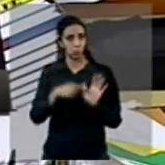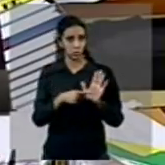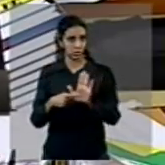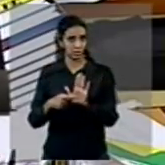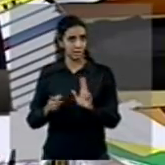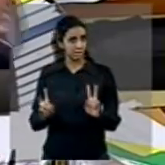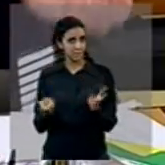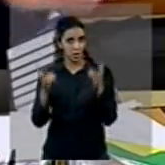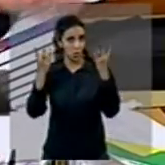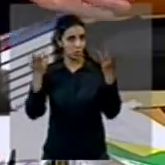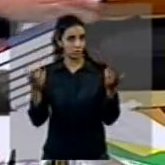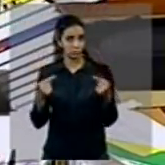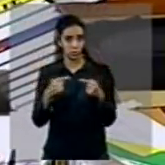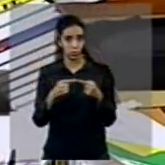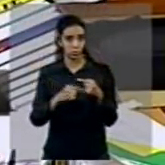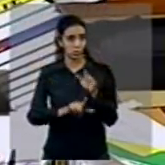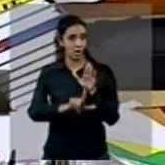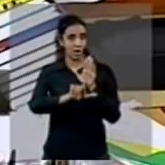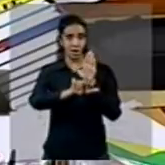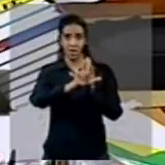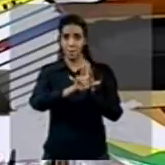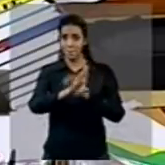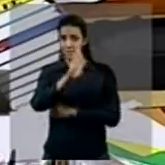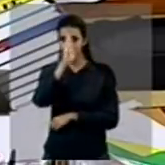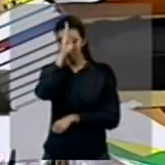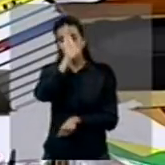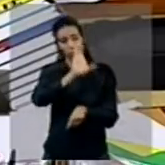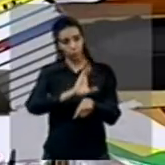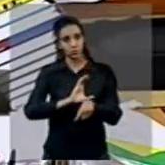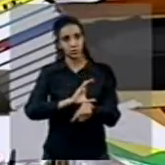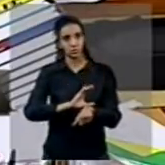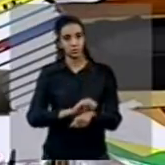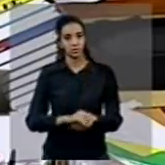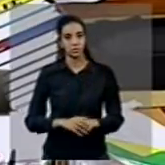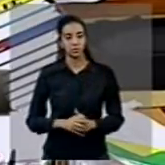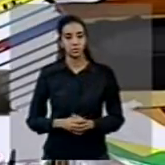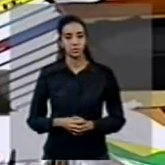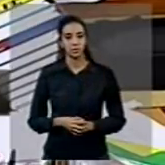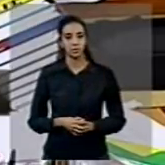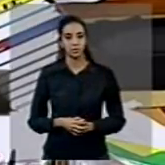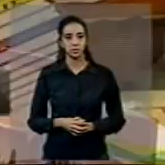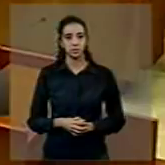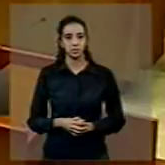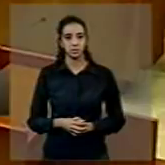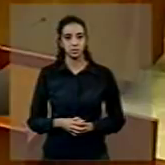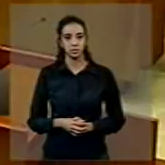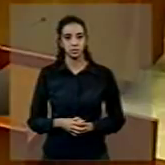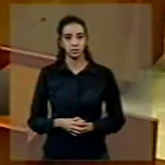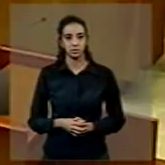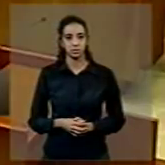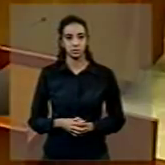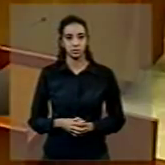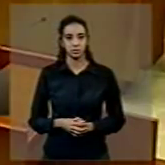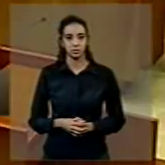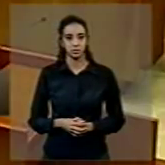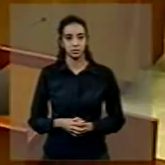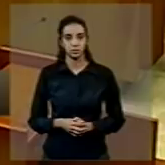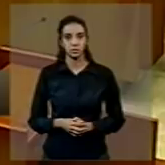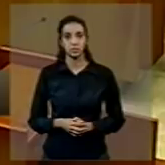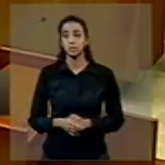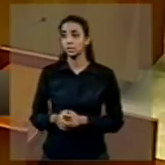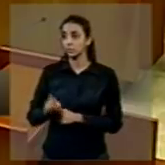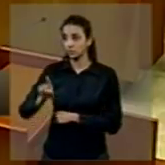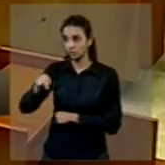valores contidos na lei das leis, que é a Constituição Federal. Senhor presidente, tendo em vista... Vossa Excelência, na